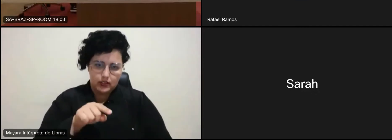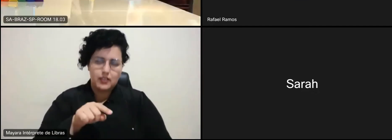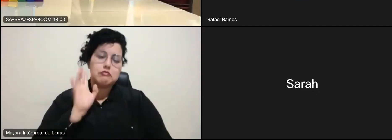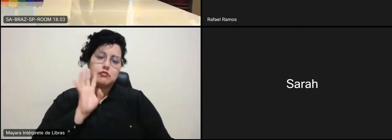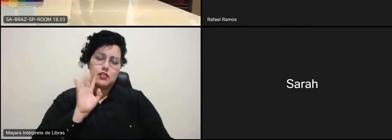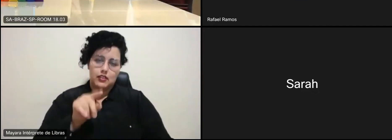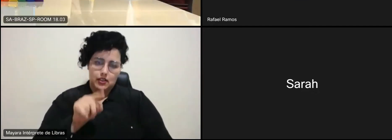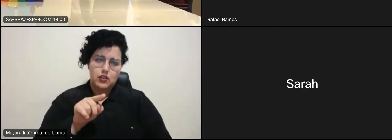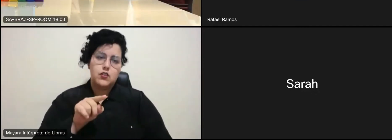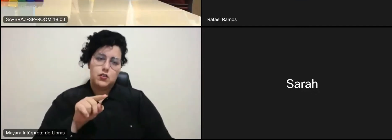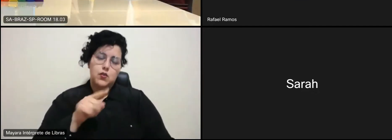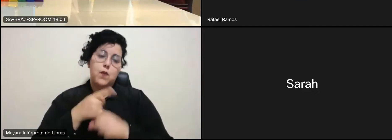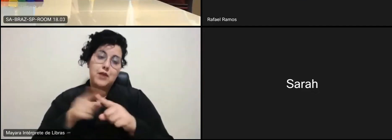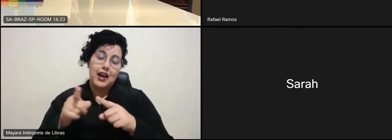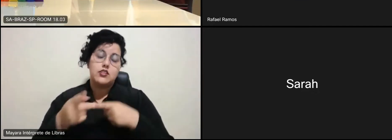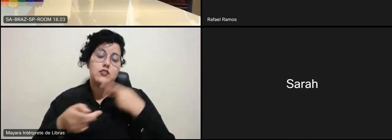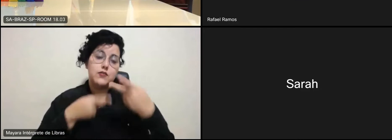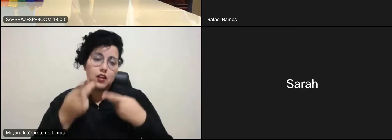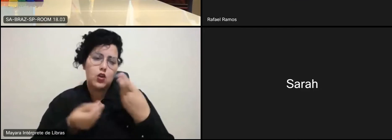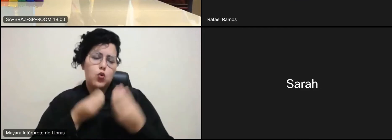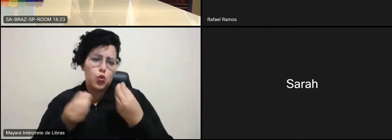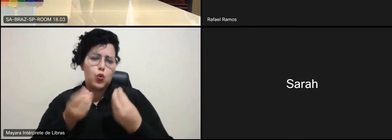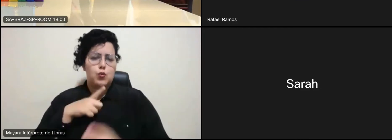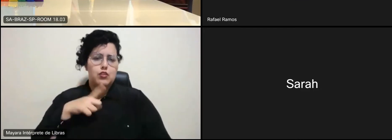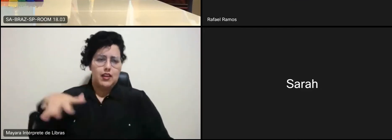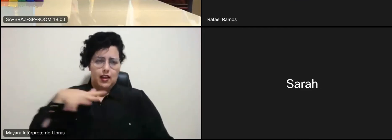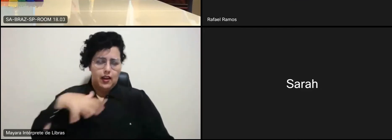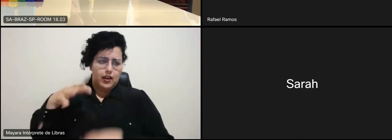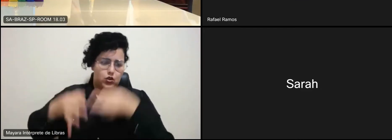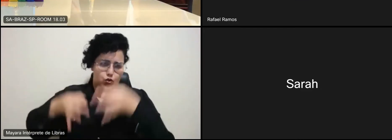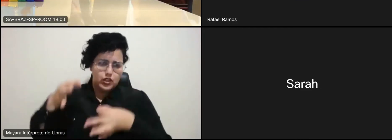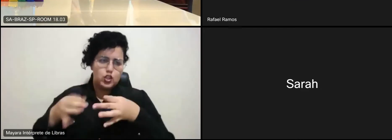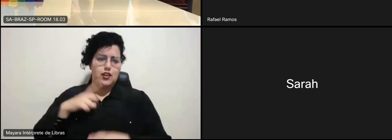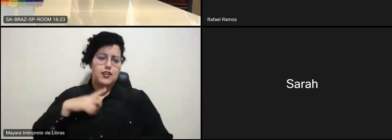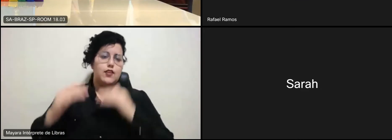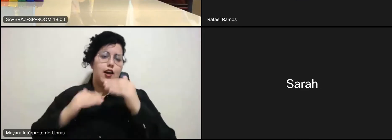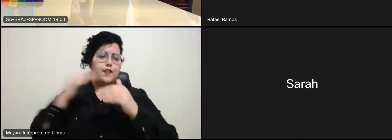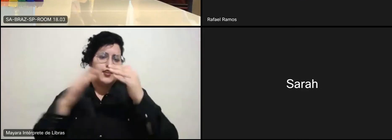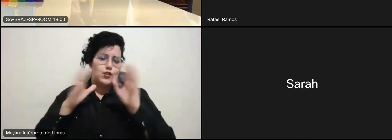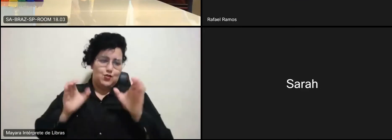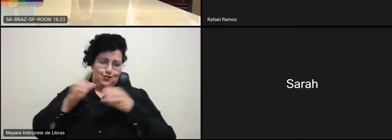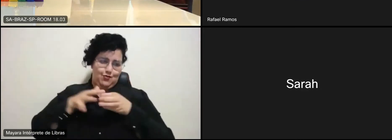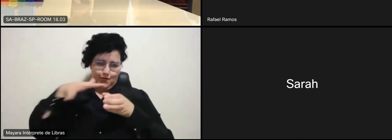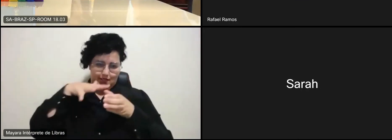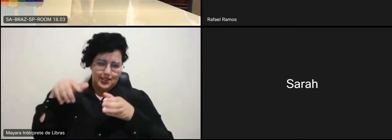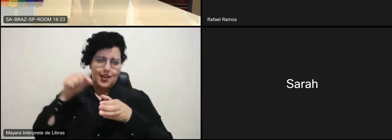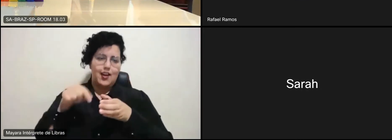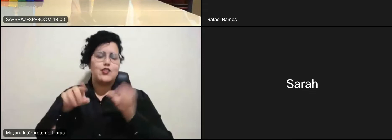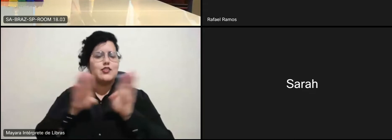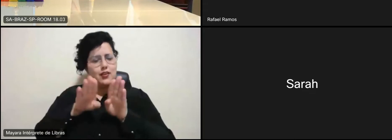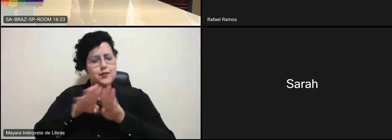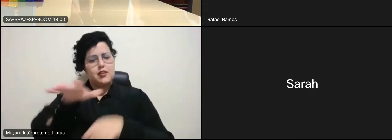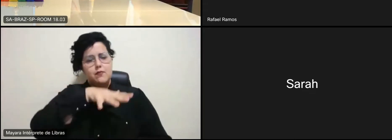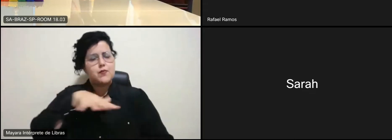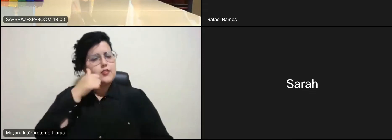né? Mas antes de falar, acho que do aspecto jurídico, né, dos avanços que a gente teve, que a comunidade teve, né, e até as mulheres, de